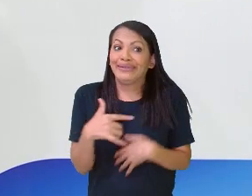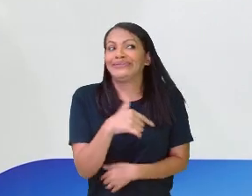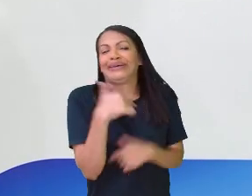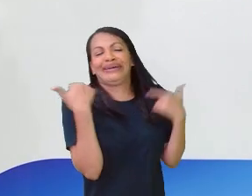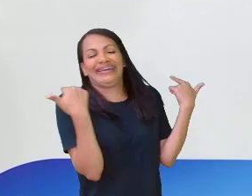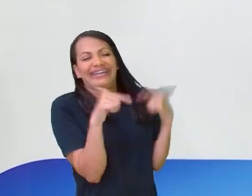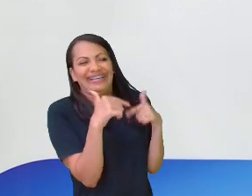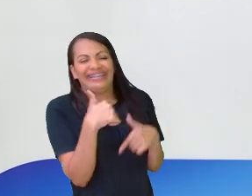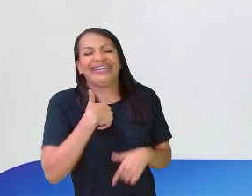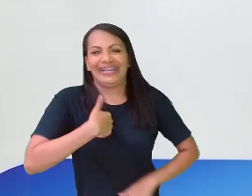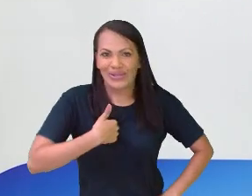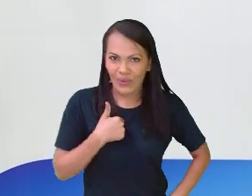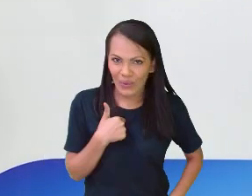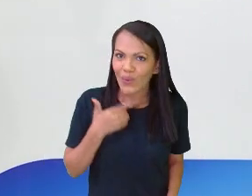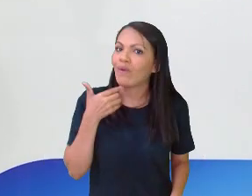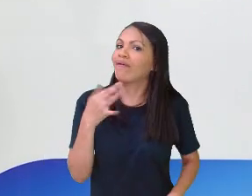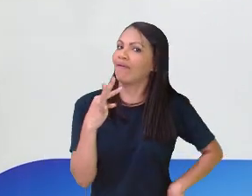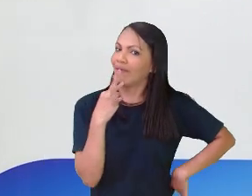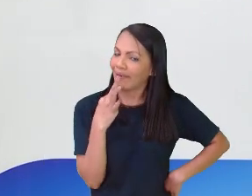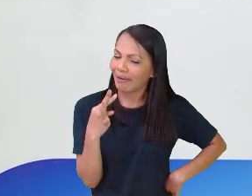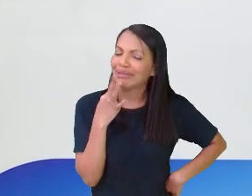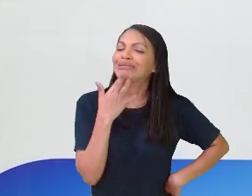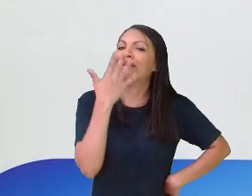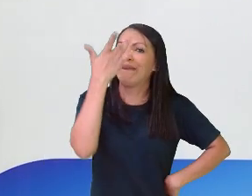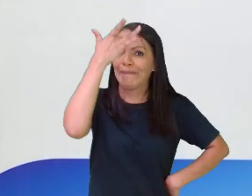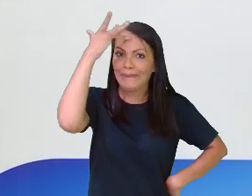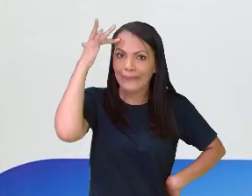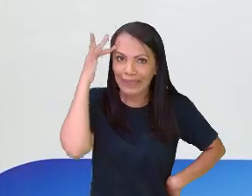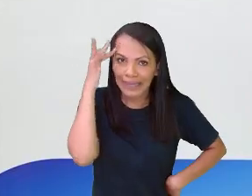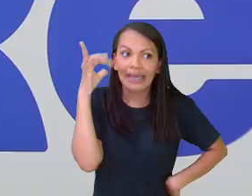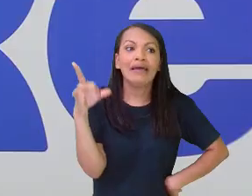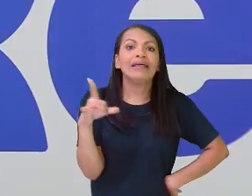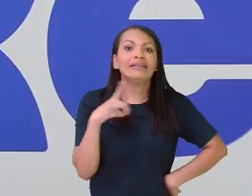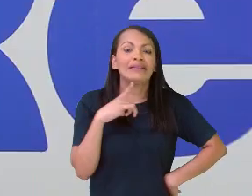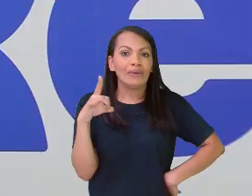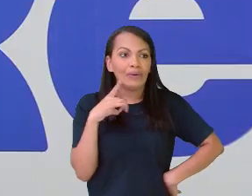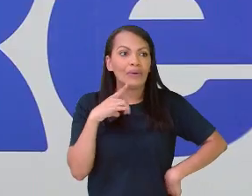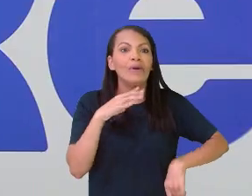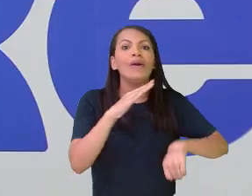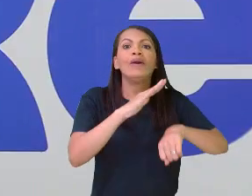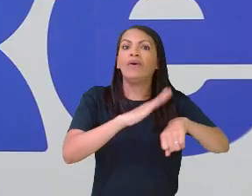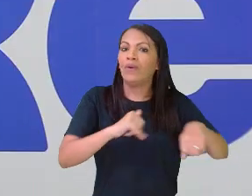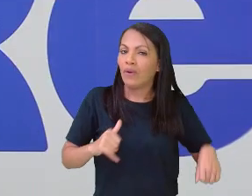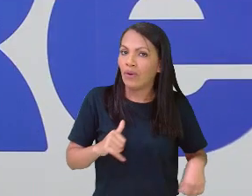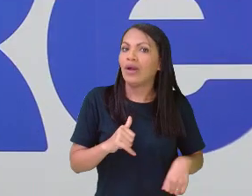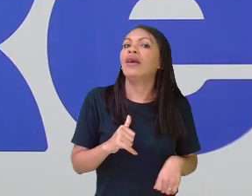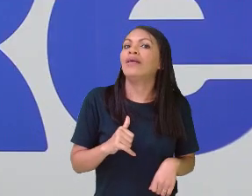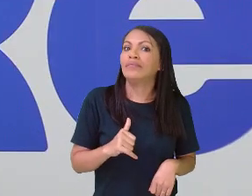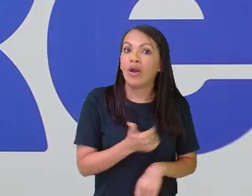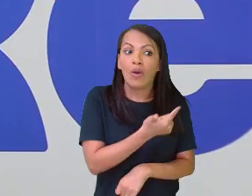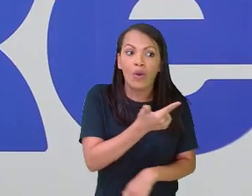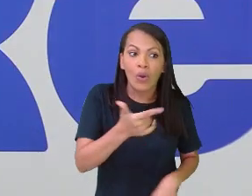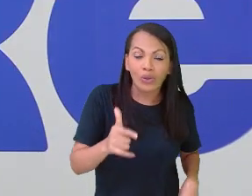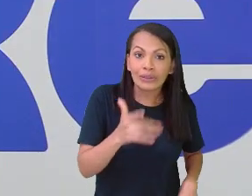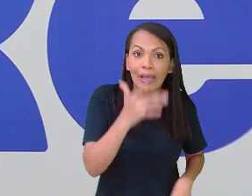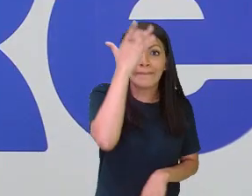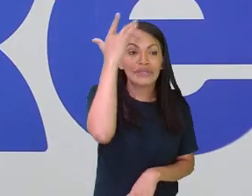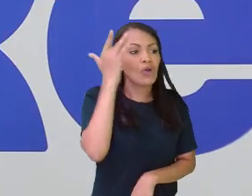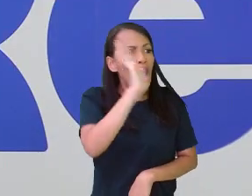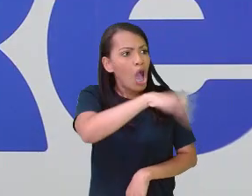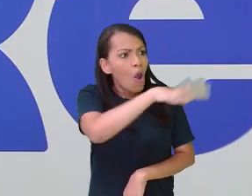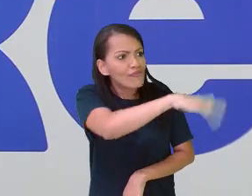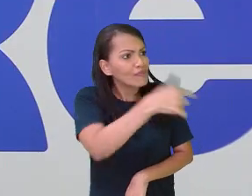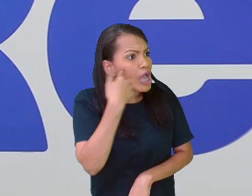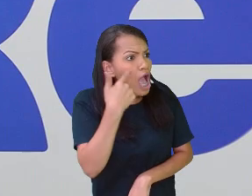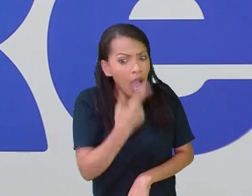Eu conheço pessoas, professora Mauricéia, que tem a audácia de chamar outra pessoa para matar a pobre da barata.